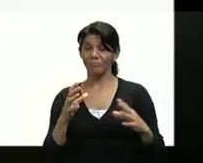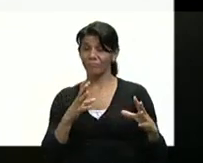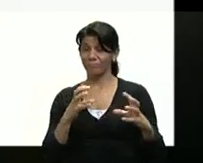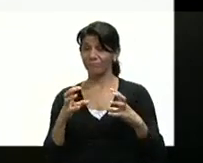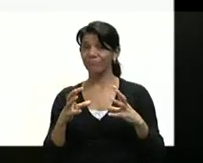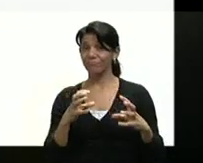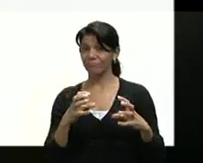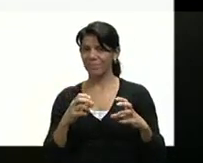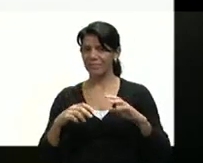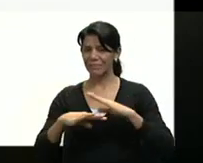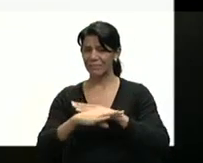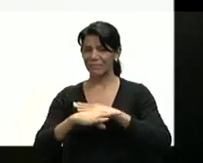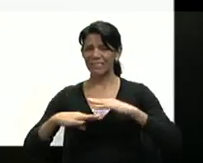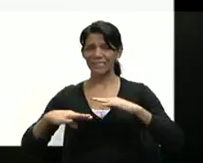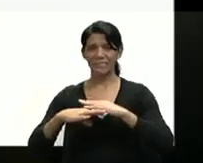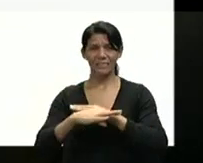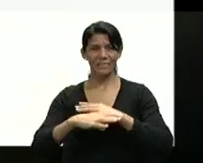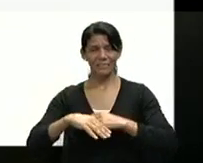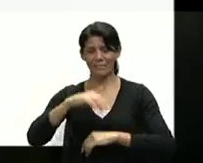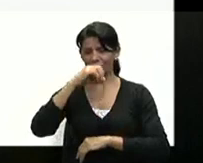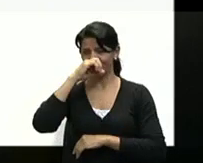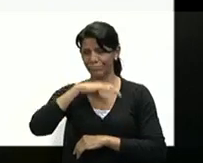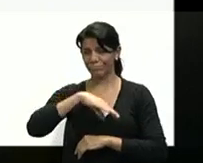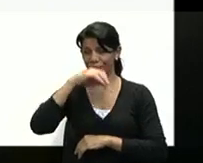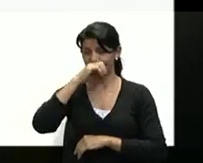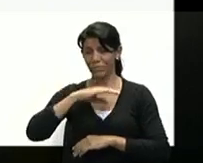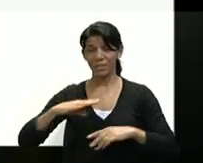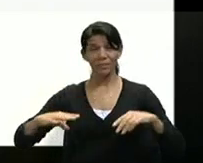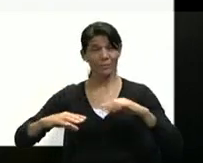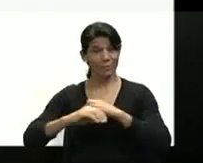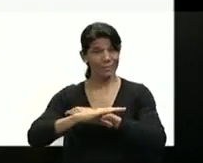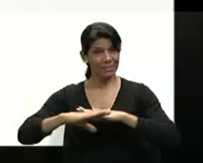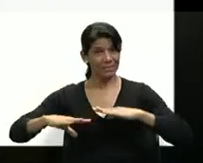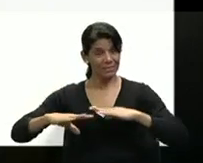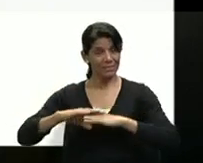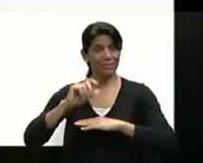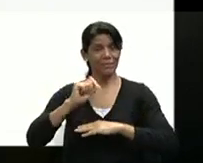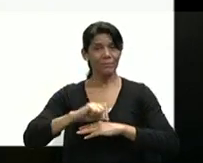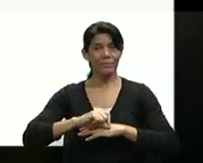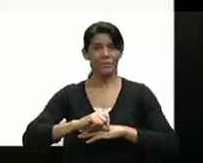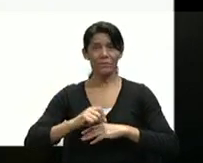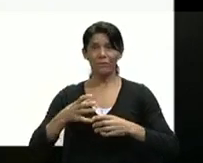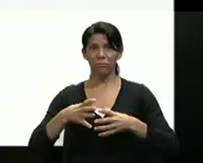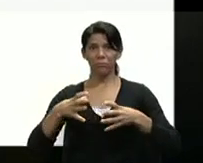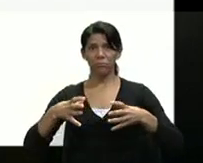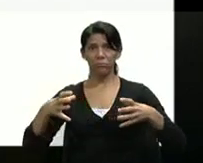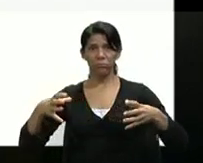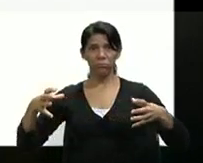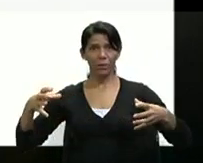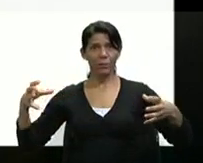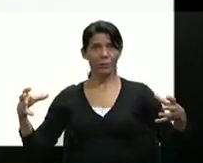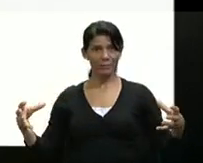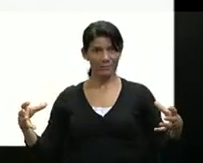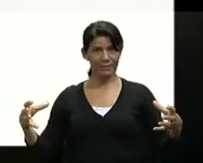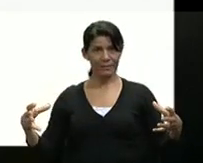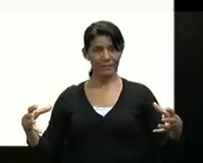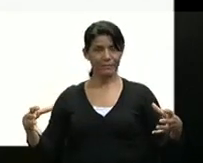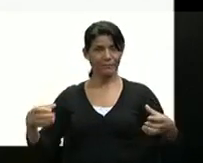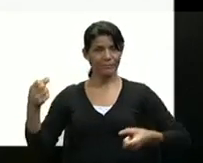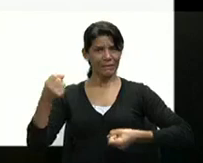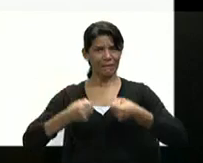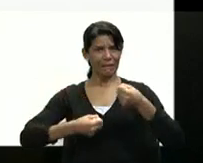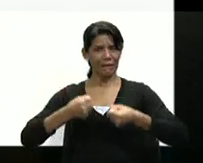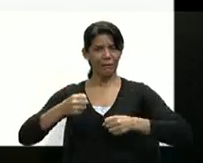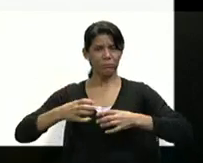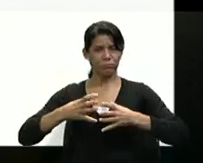um trânsito cada vez mais agressivo, um trânsito com cada vez mais volume, com cada vez mais fluxo,